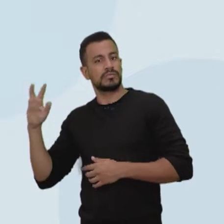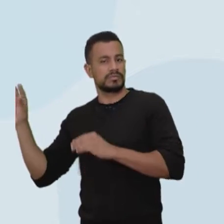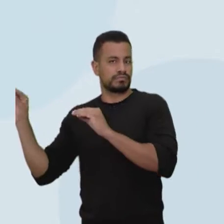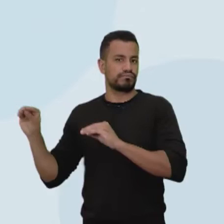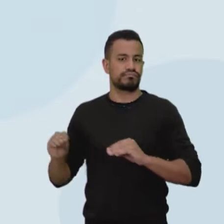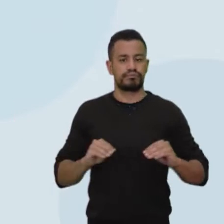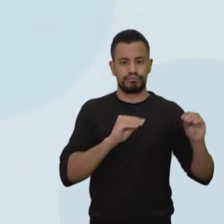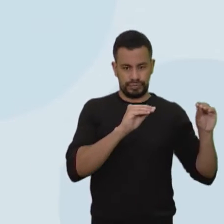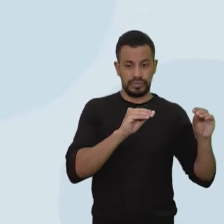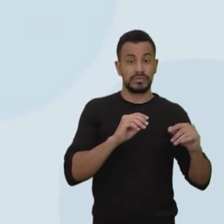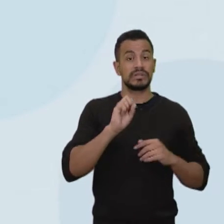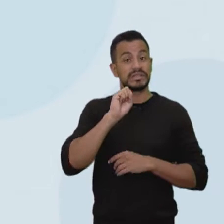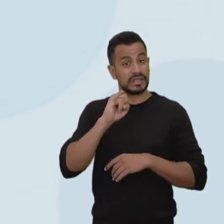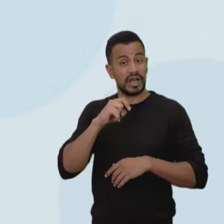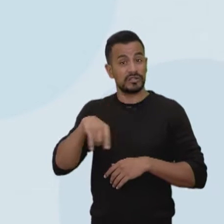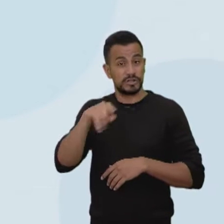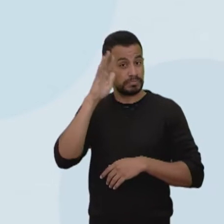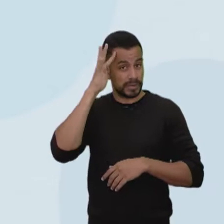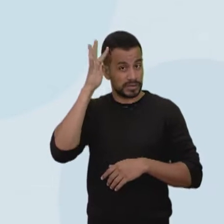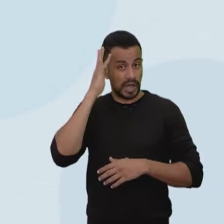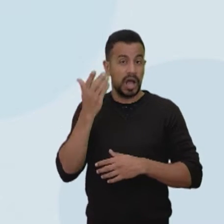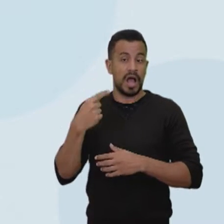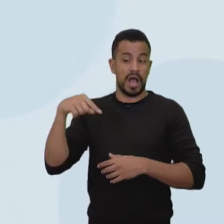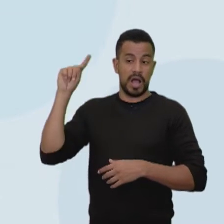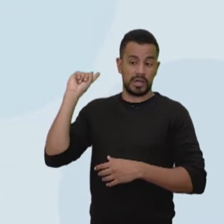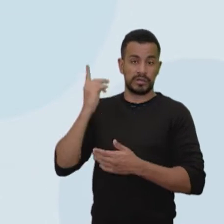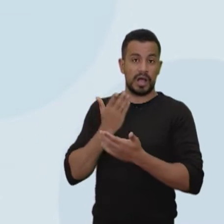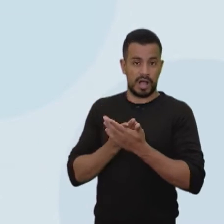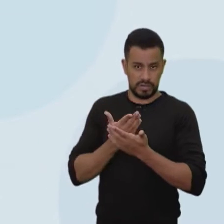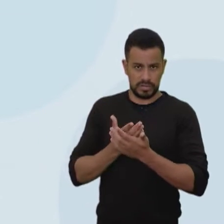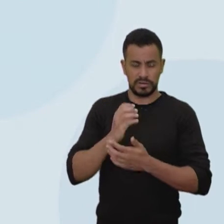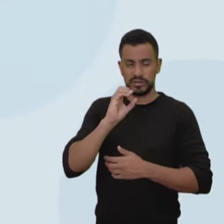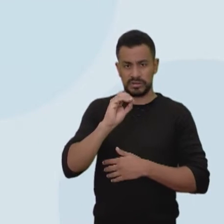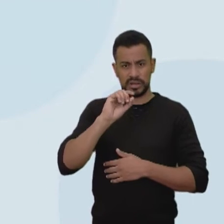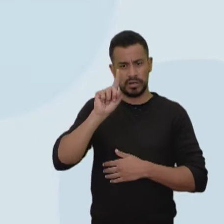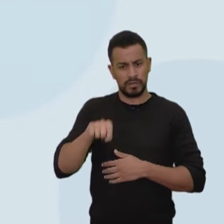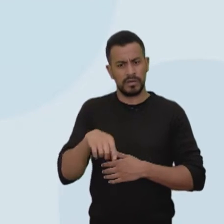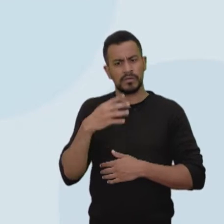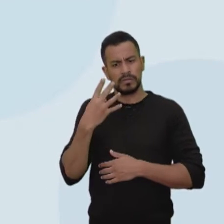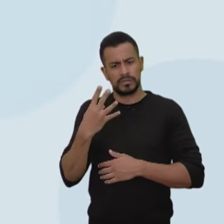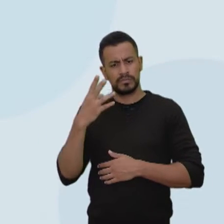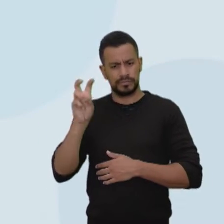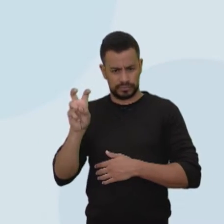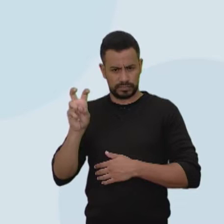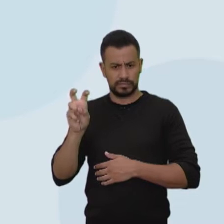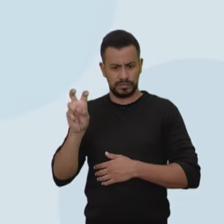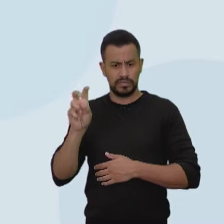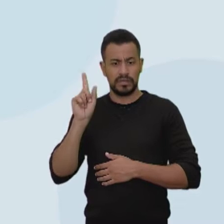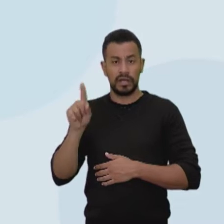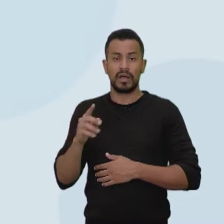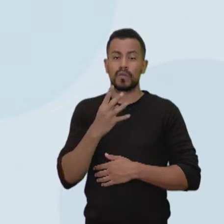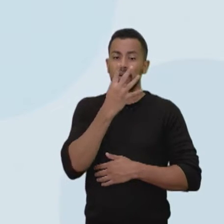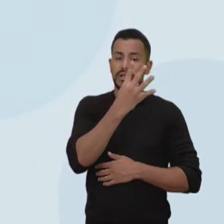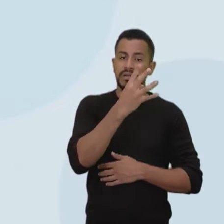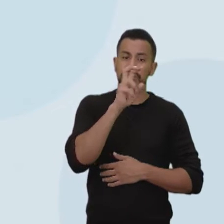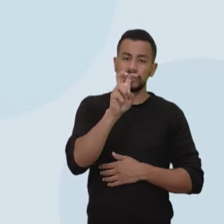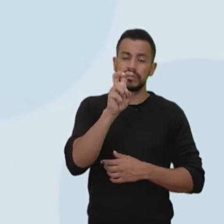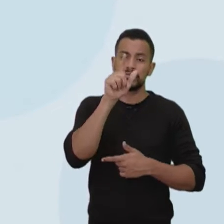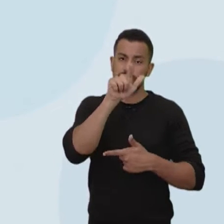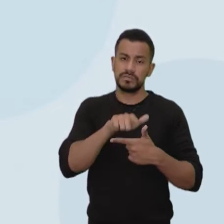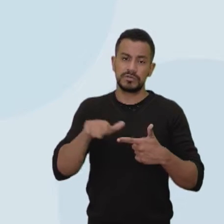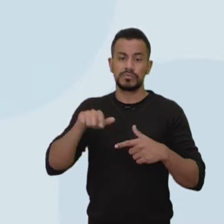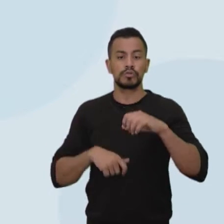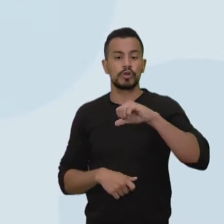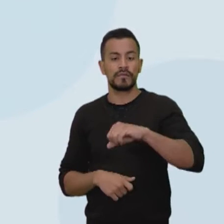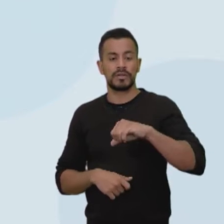o 0,45, como são duas casas, né, 45, dois algarismos, veio de 45 dividido por 99, que